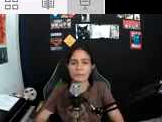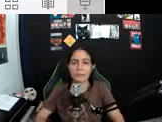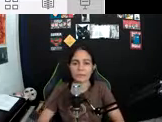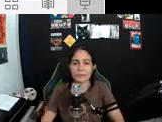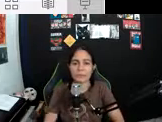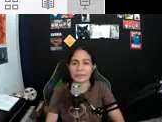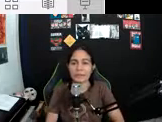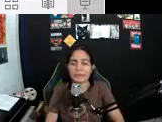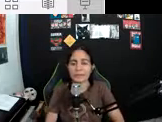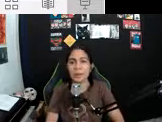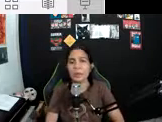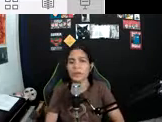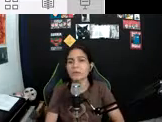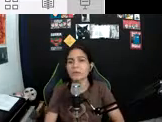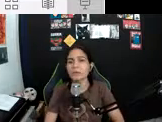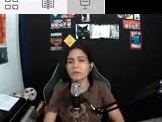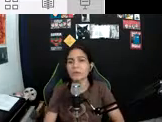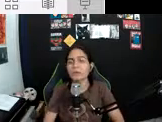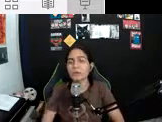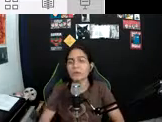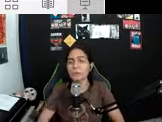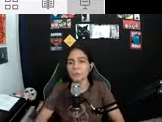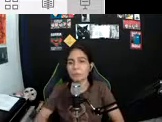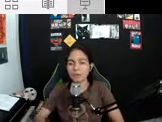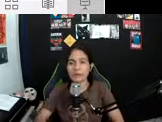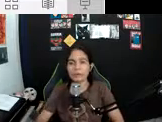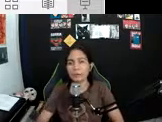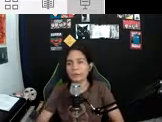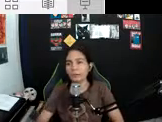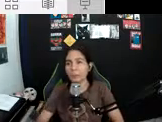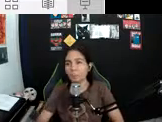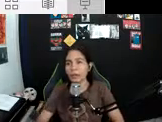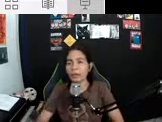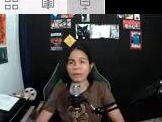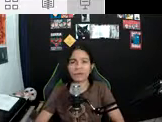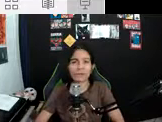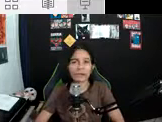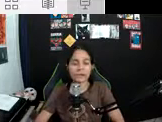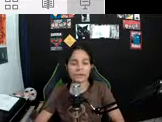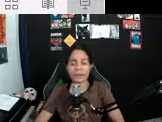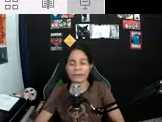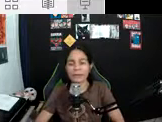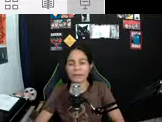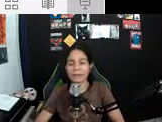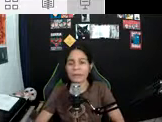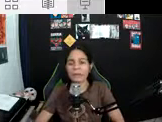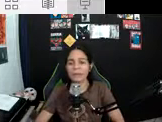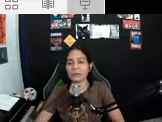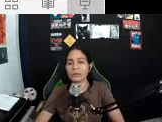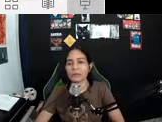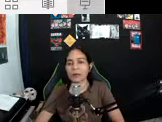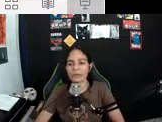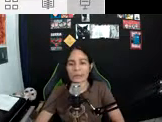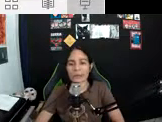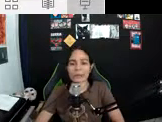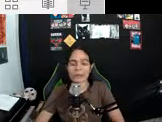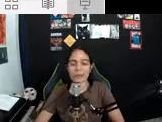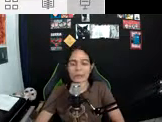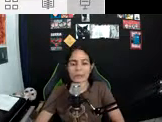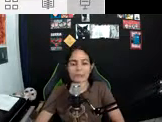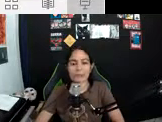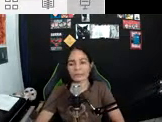assim: professora, mas e quando o profissional, vamos supor, eu sou enfermeira e eu trabalho